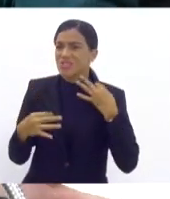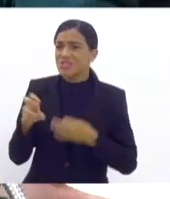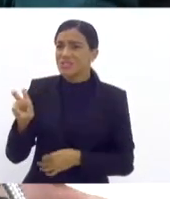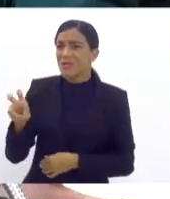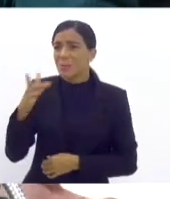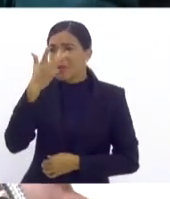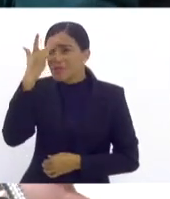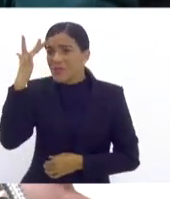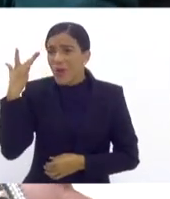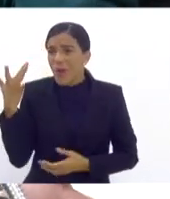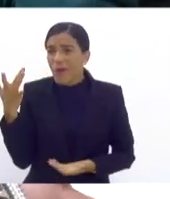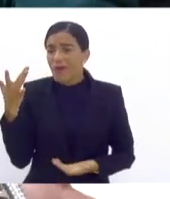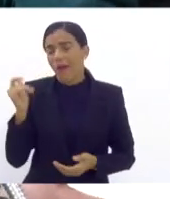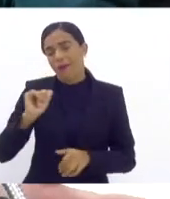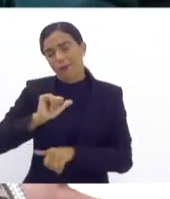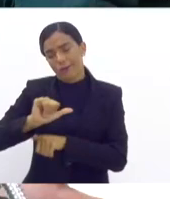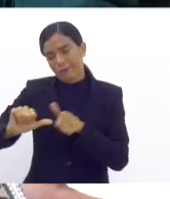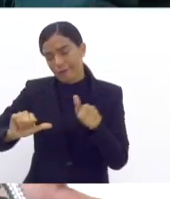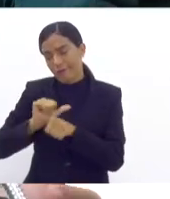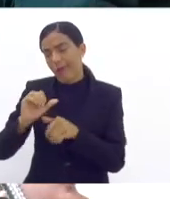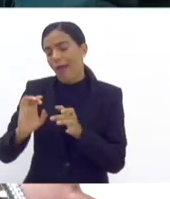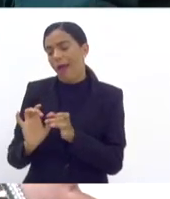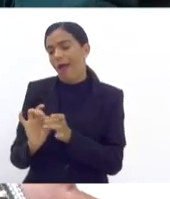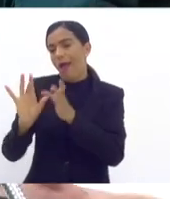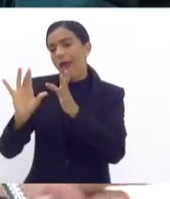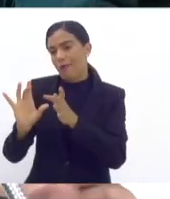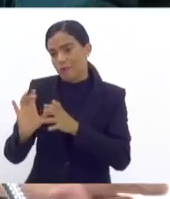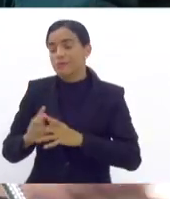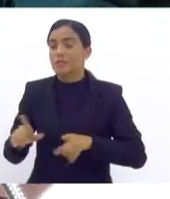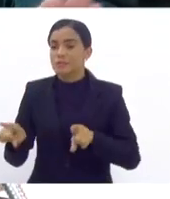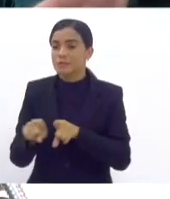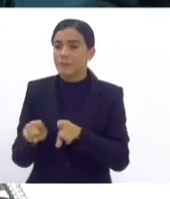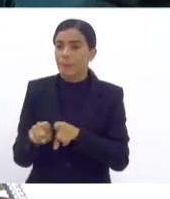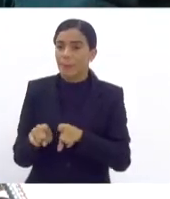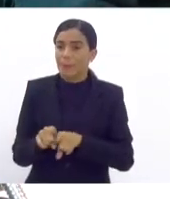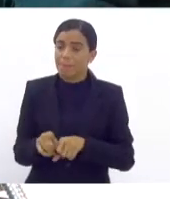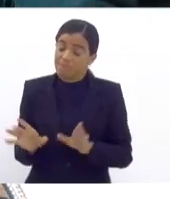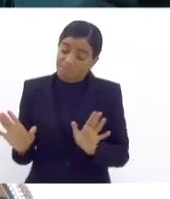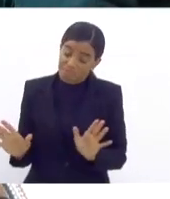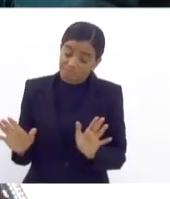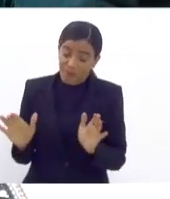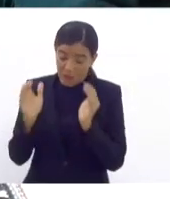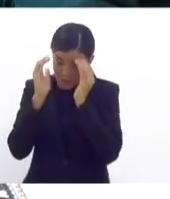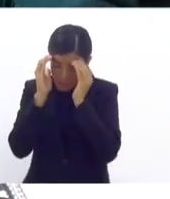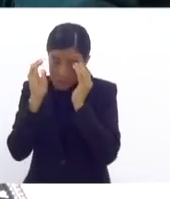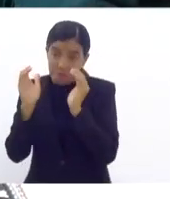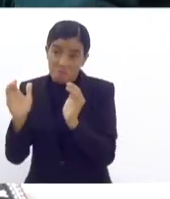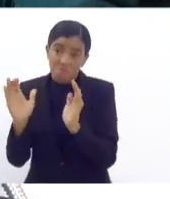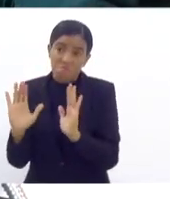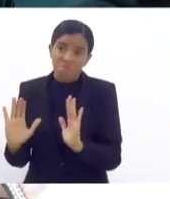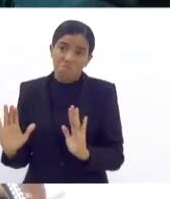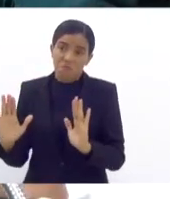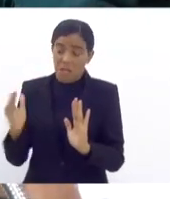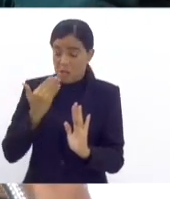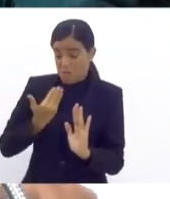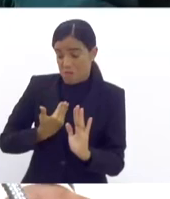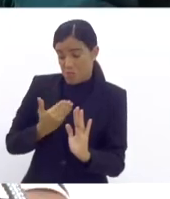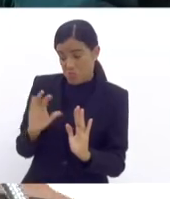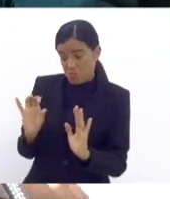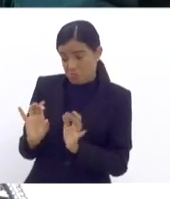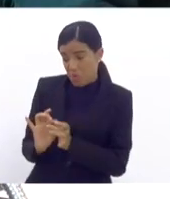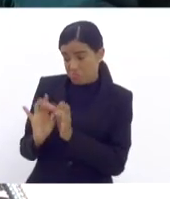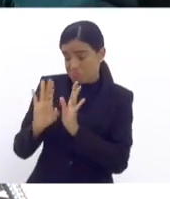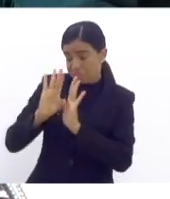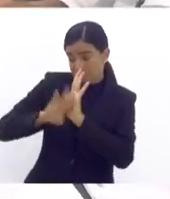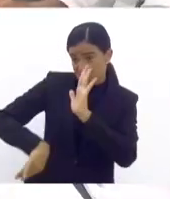pessoas. Então, transformei o projeto em autorizativo, atendendo, inclusive, o próprio pedido dele. Mas, se ele pediu para o senhor pedir vista, está tudo certo.